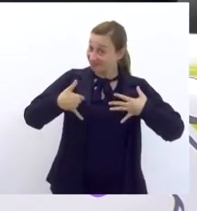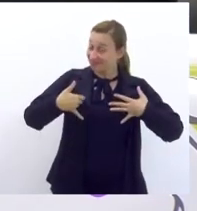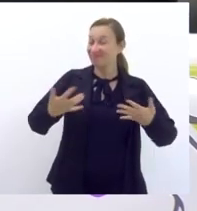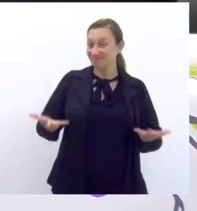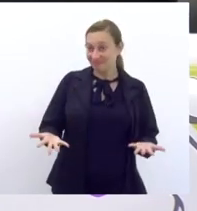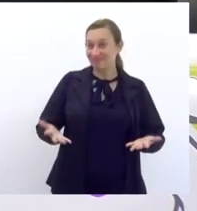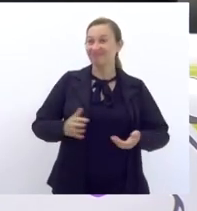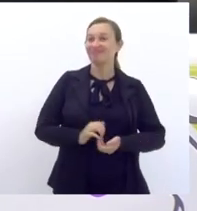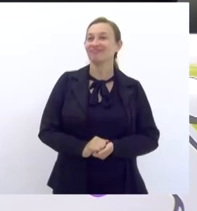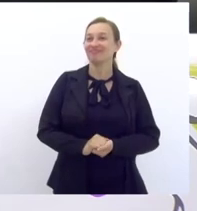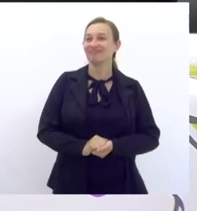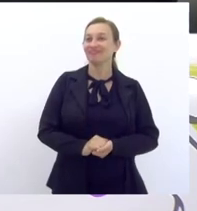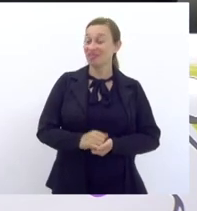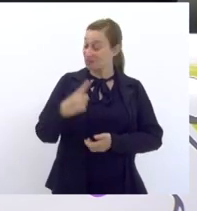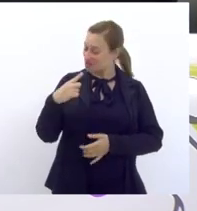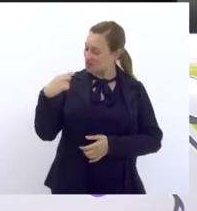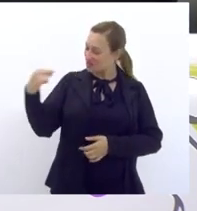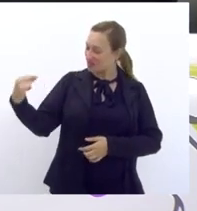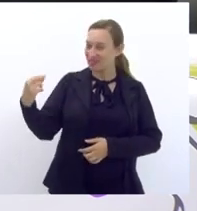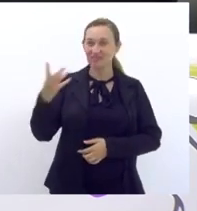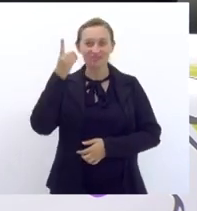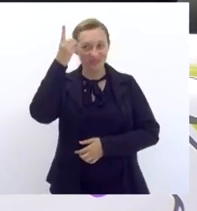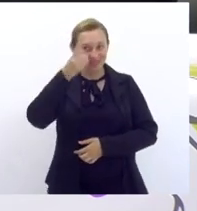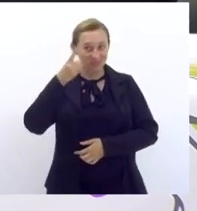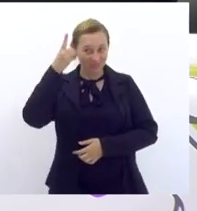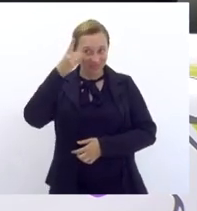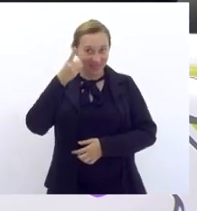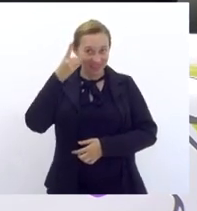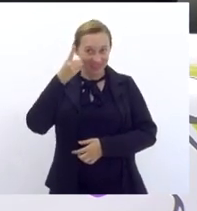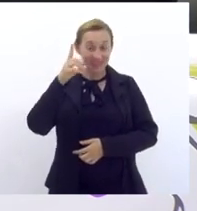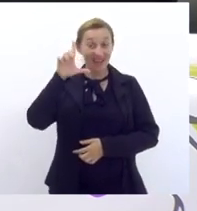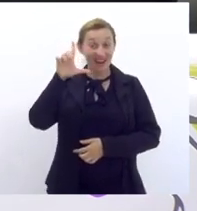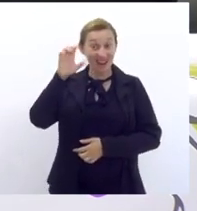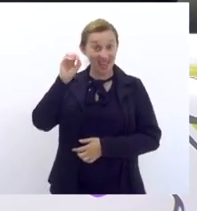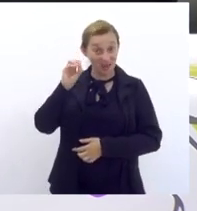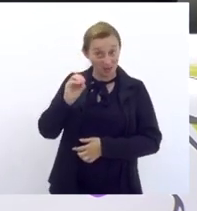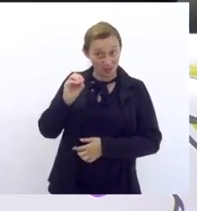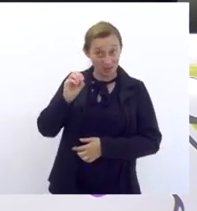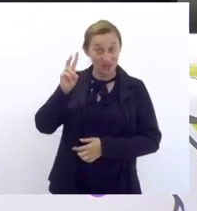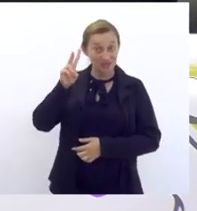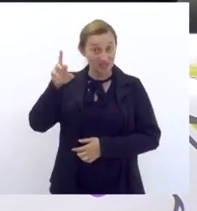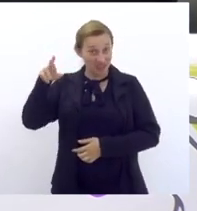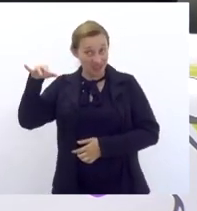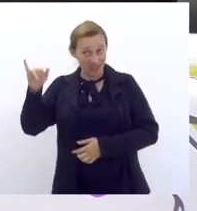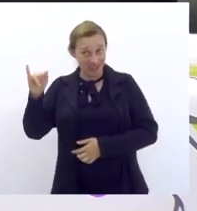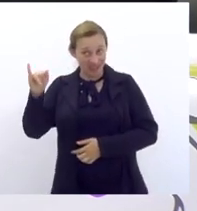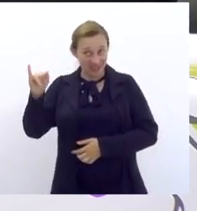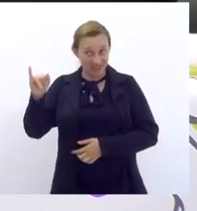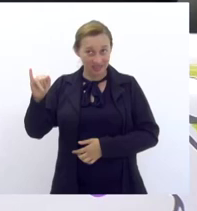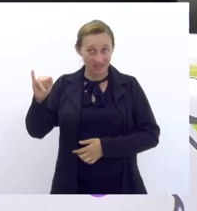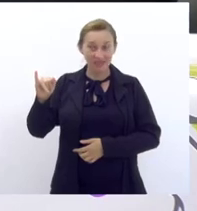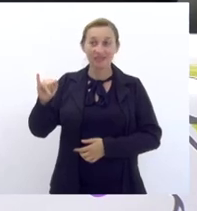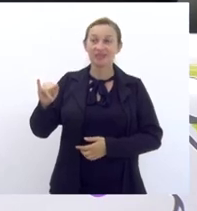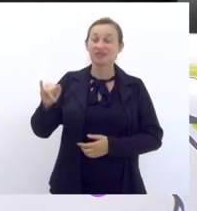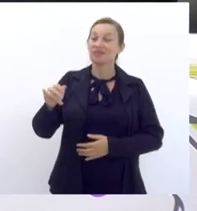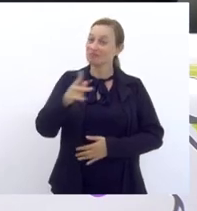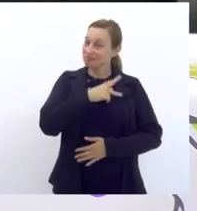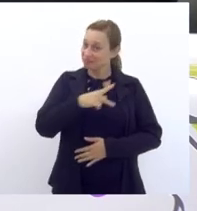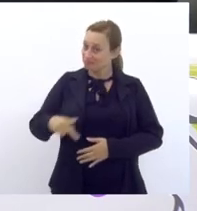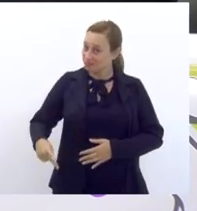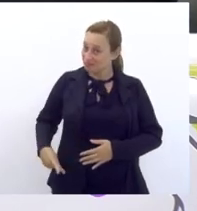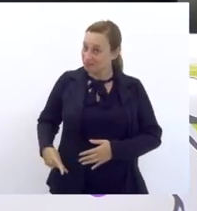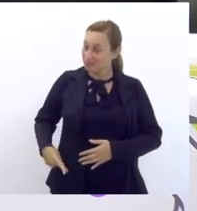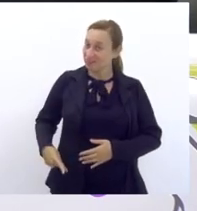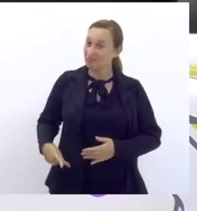Fui escalado pelo deputado Léo Vieira para presidir essa sessão uma vez que ele